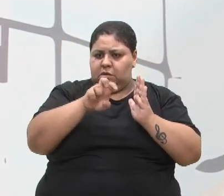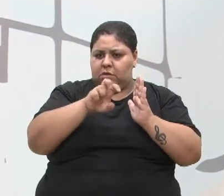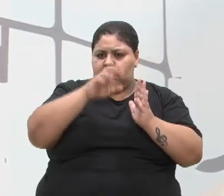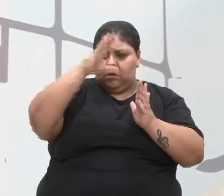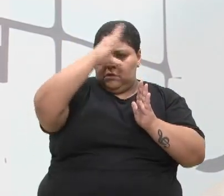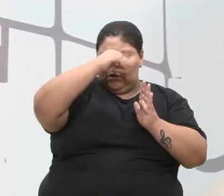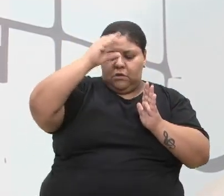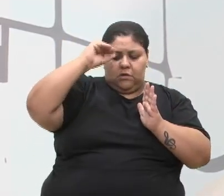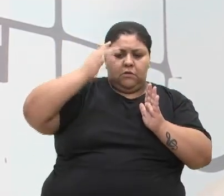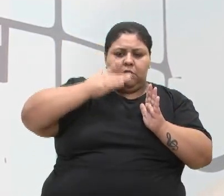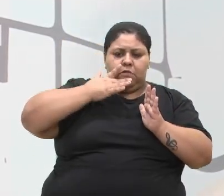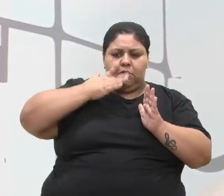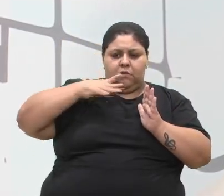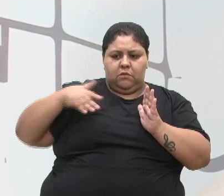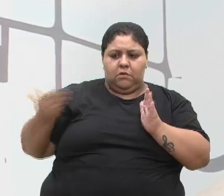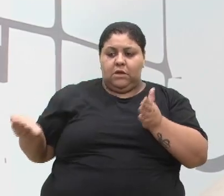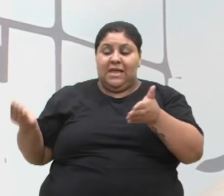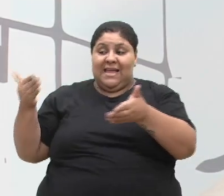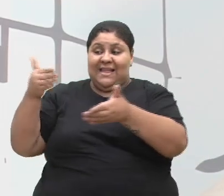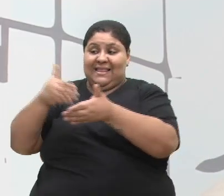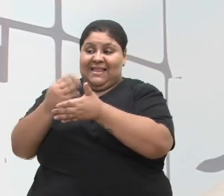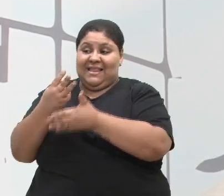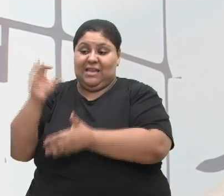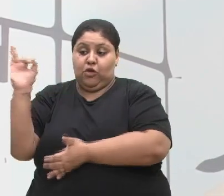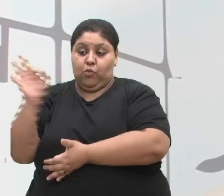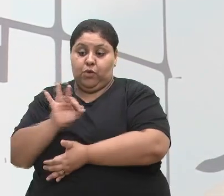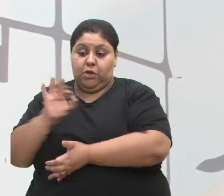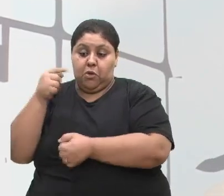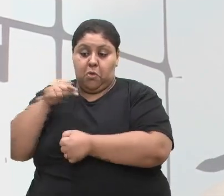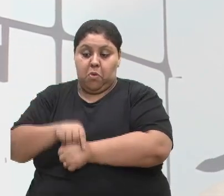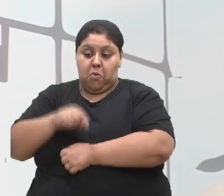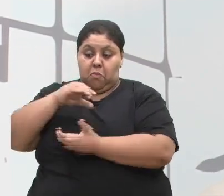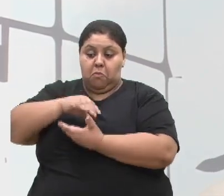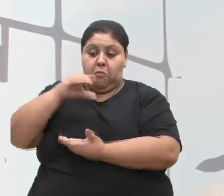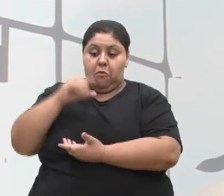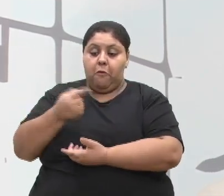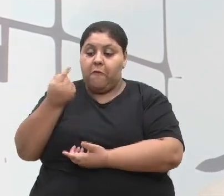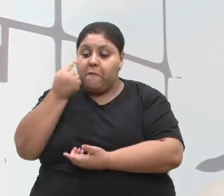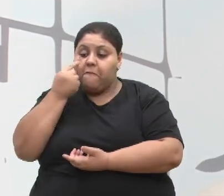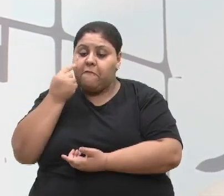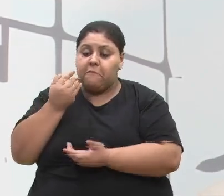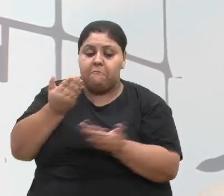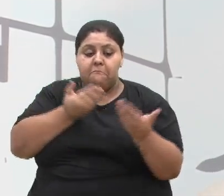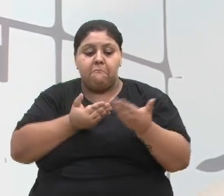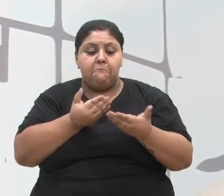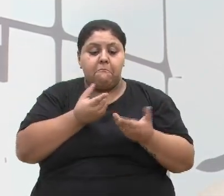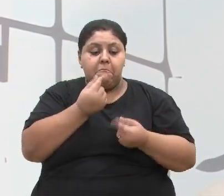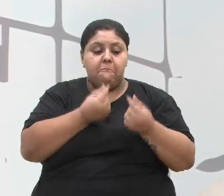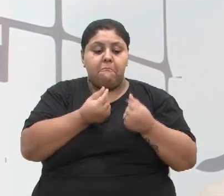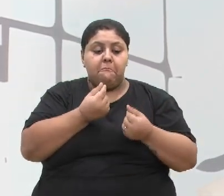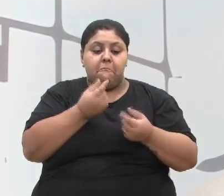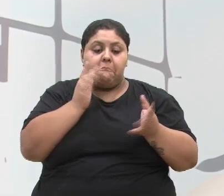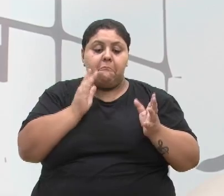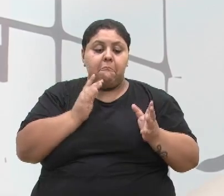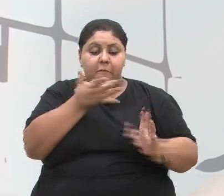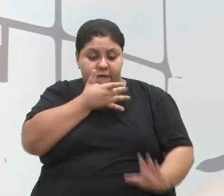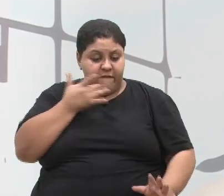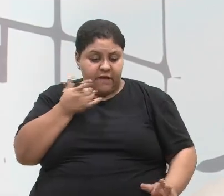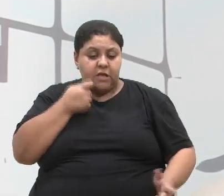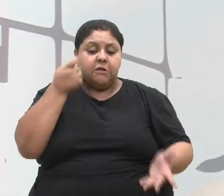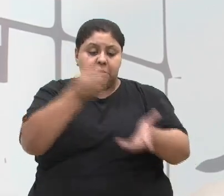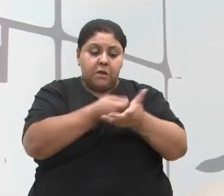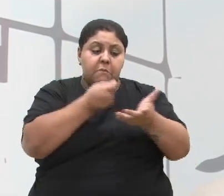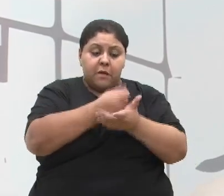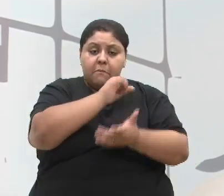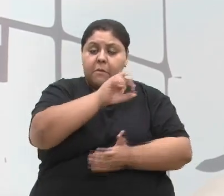adolescente e até 3% para o fundo do idoso. Vai lá, coloca isso, vê qual é o valor. E aí é muito fácil, porque se a gente tem que pagar o